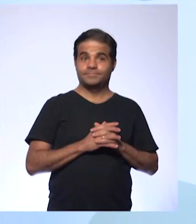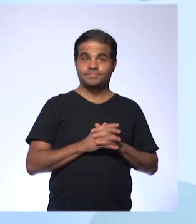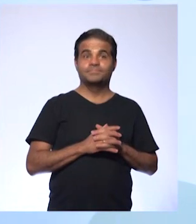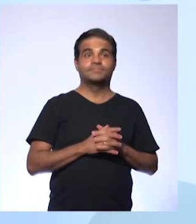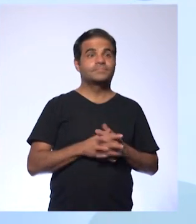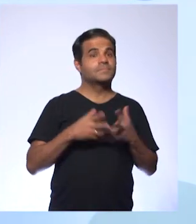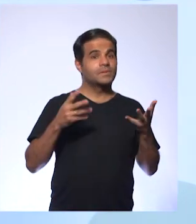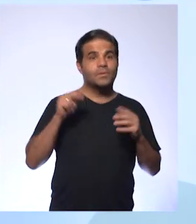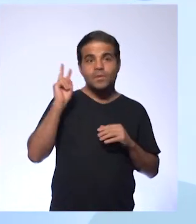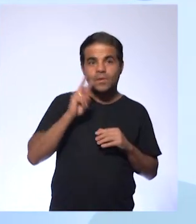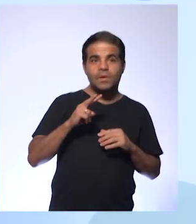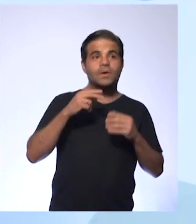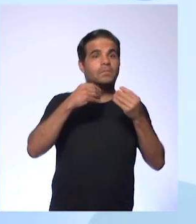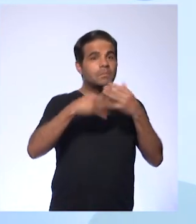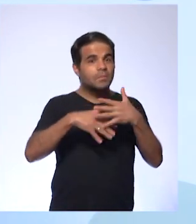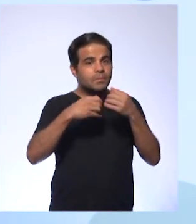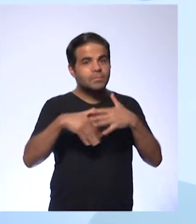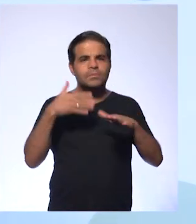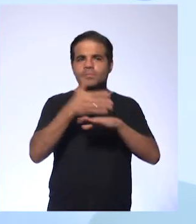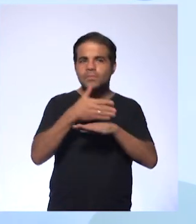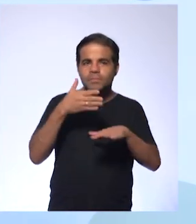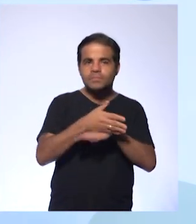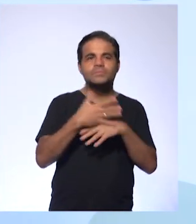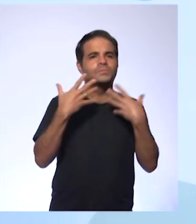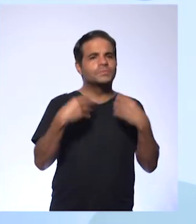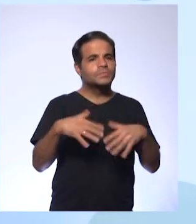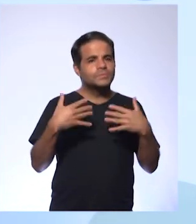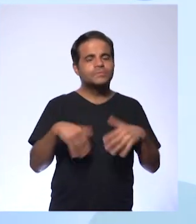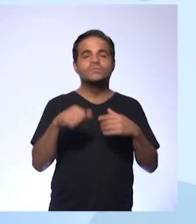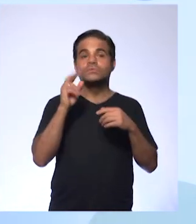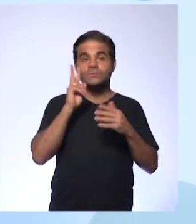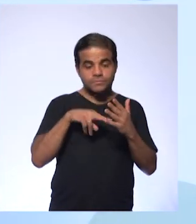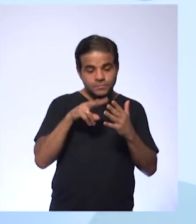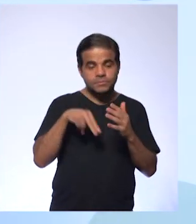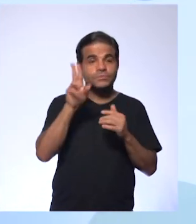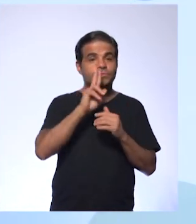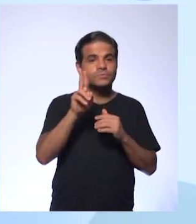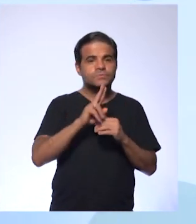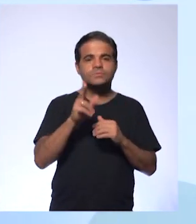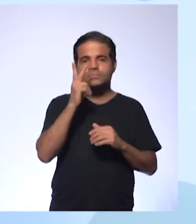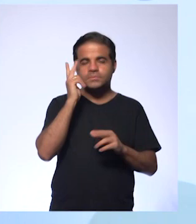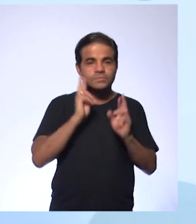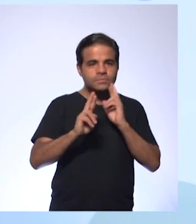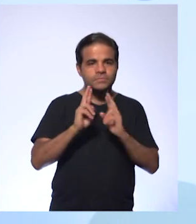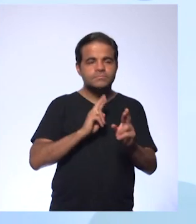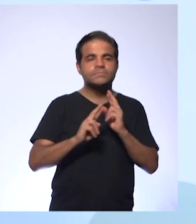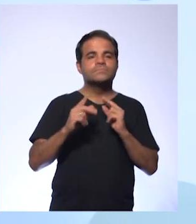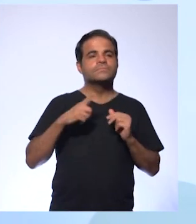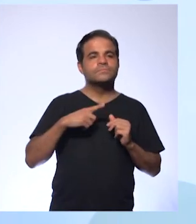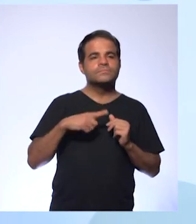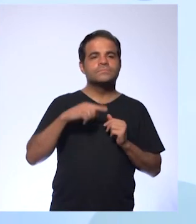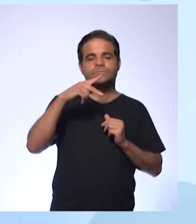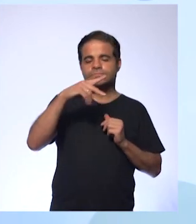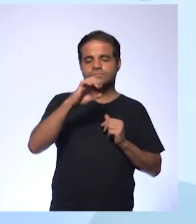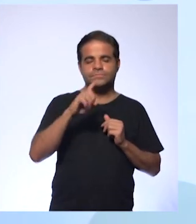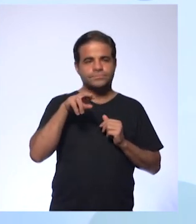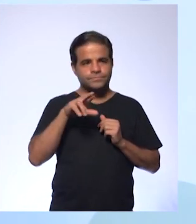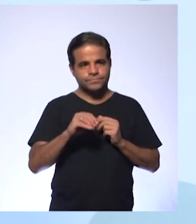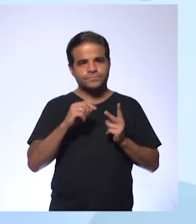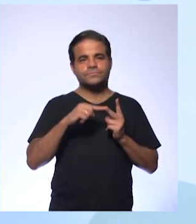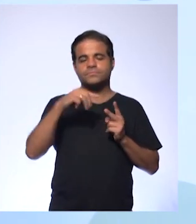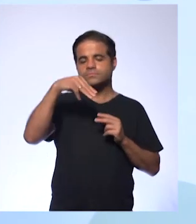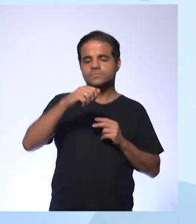Olha só, bastante participações também. Vou ler o nome de quem respondeu. Então, nós temos aqui o Pedro,